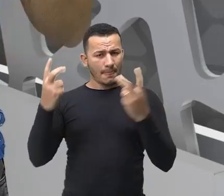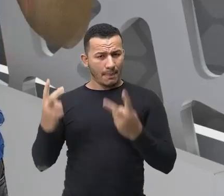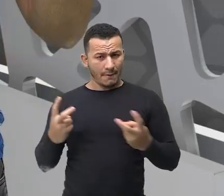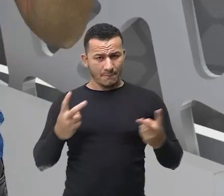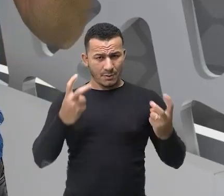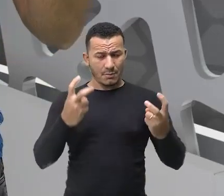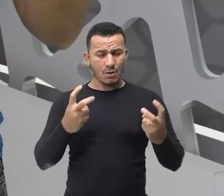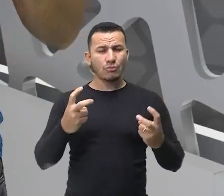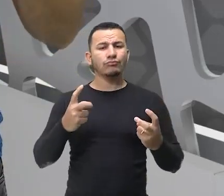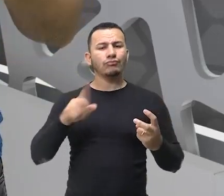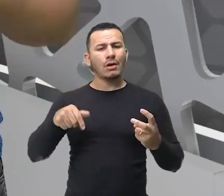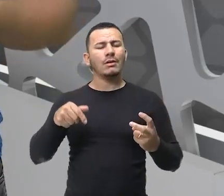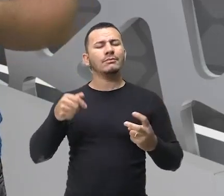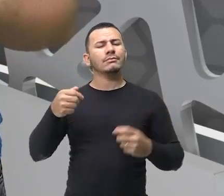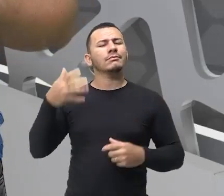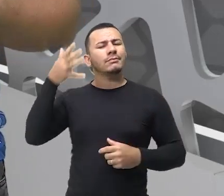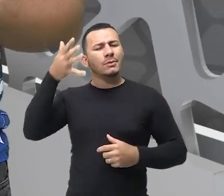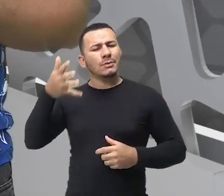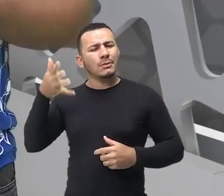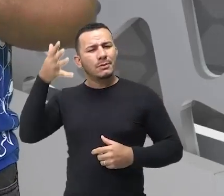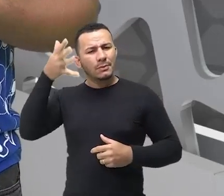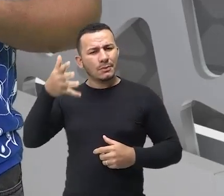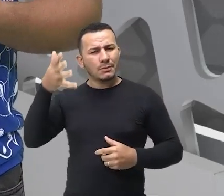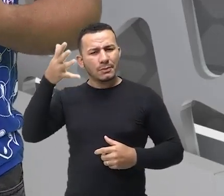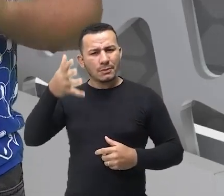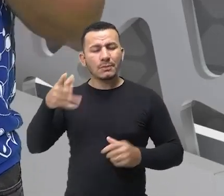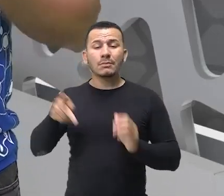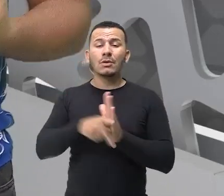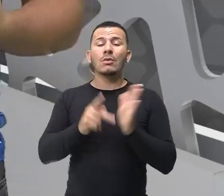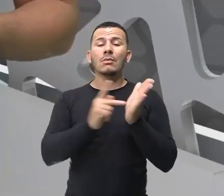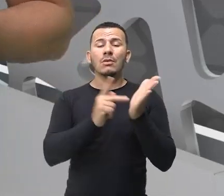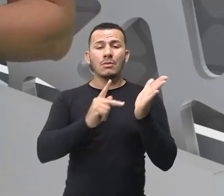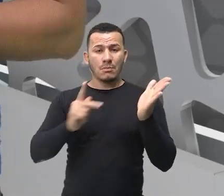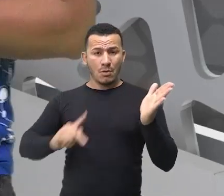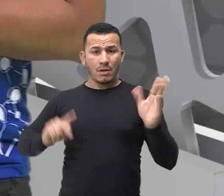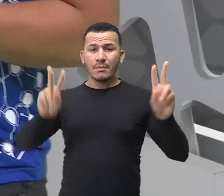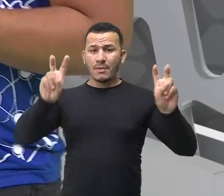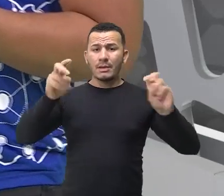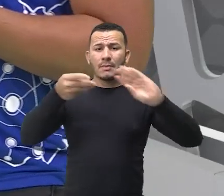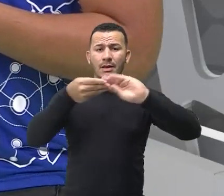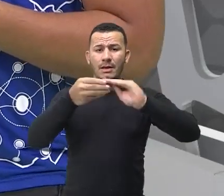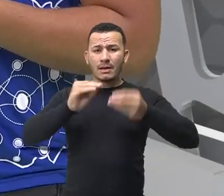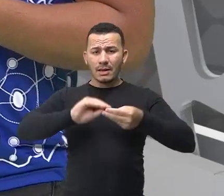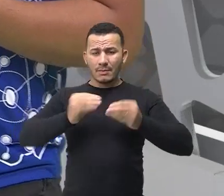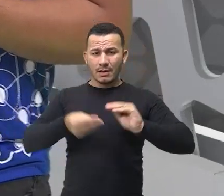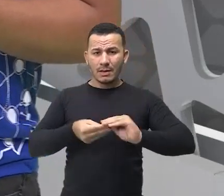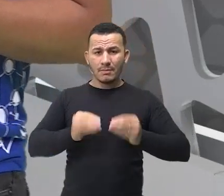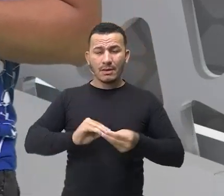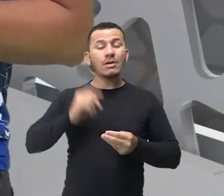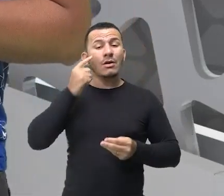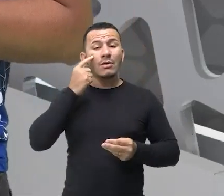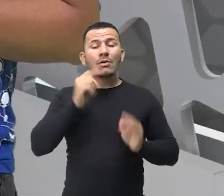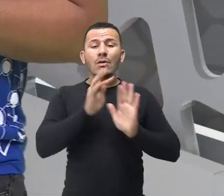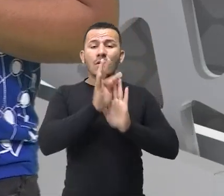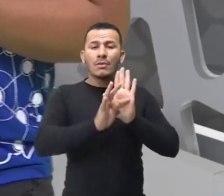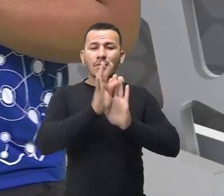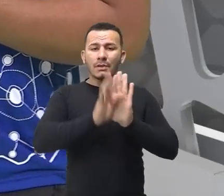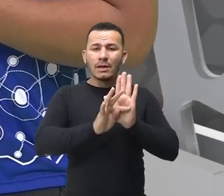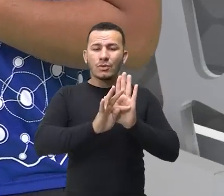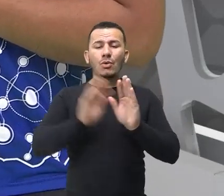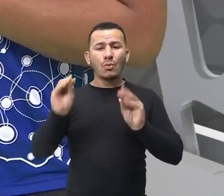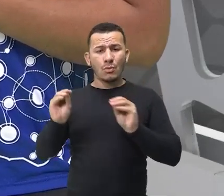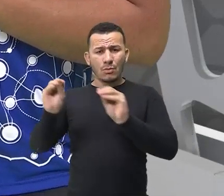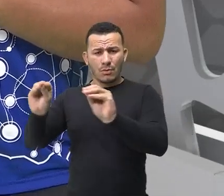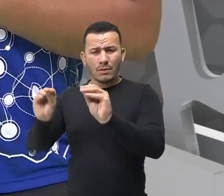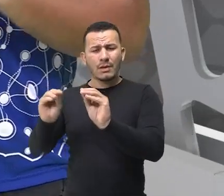então acabamos de ouvir a declamação do poema Quebra-Cabeça, certo? Observe que o nosso poema está aqui escrito nesta folha de papel.